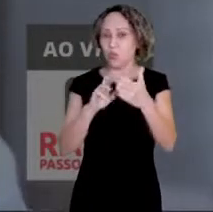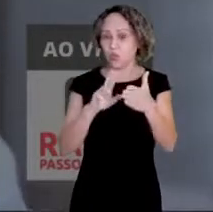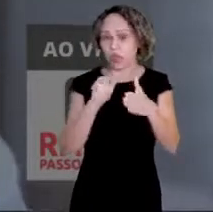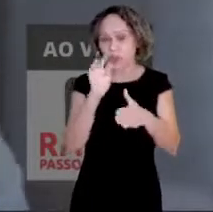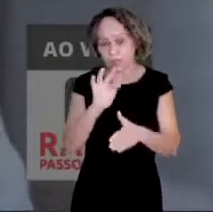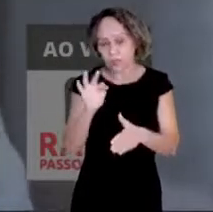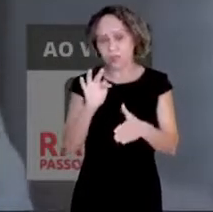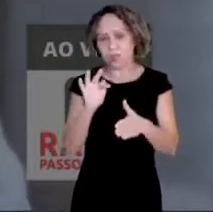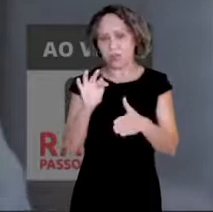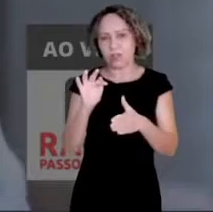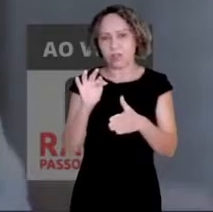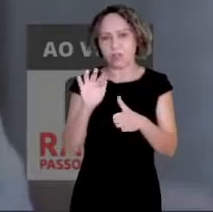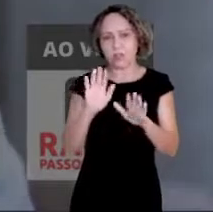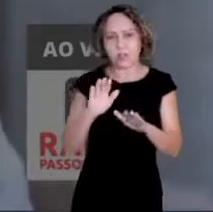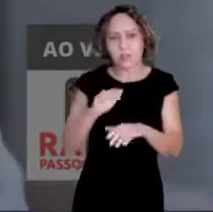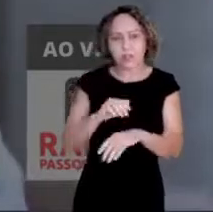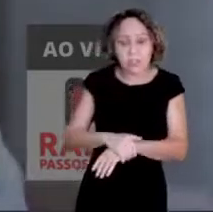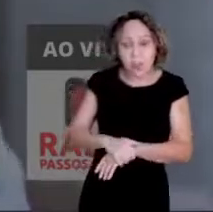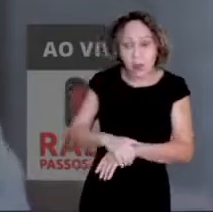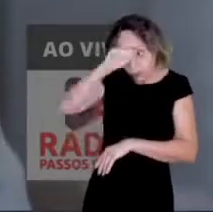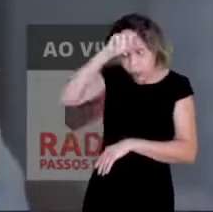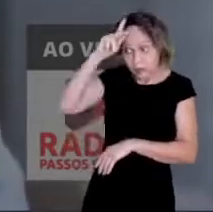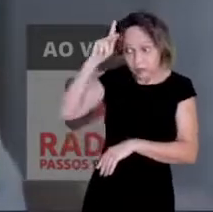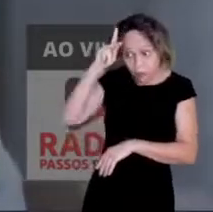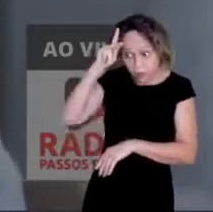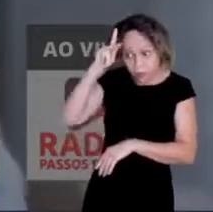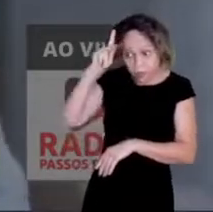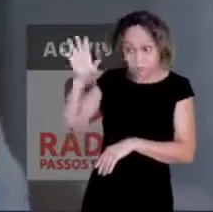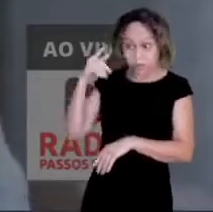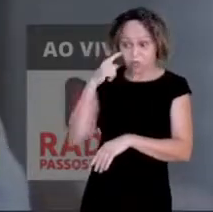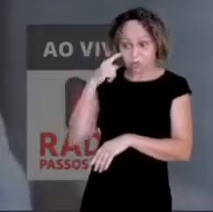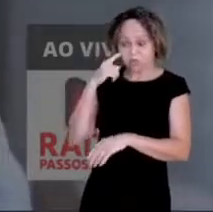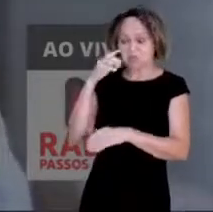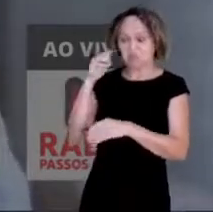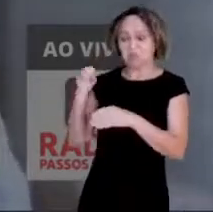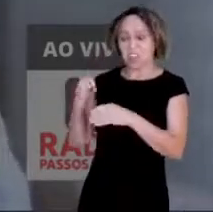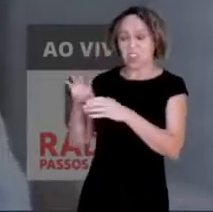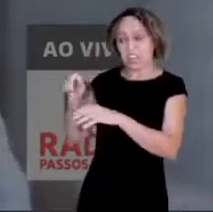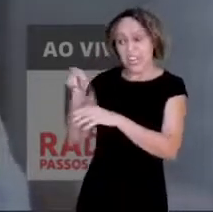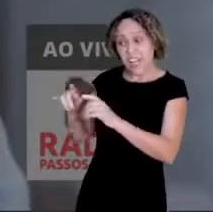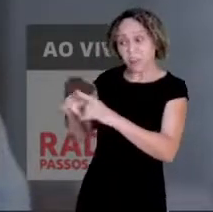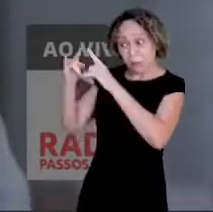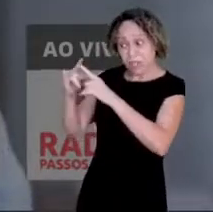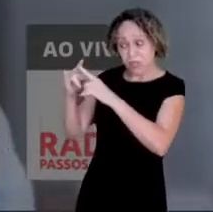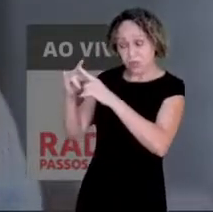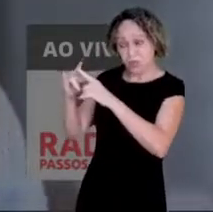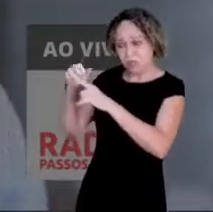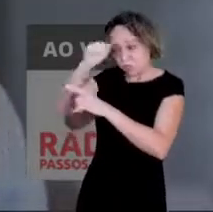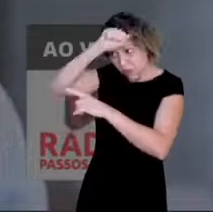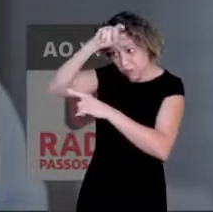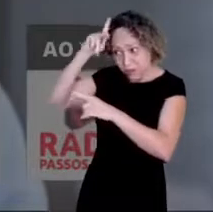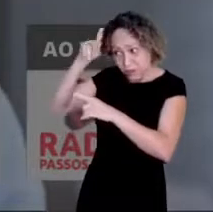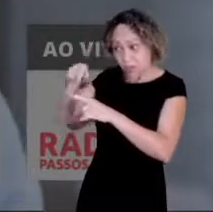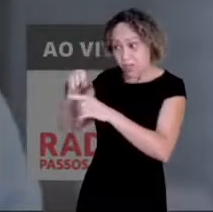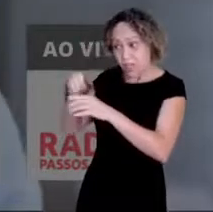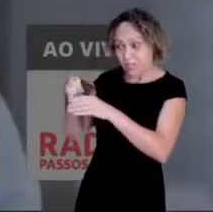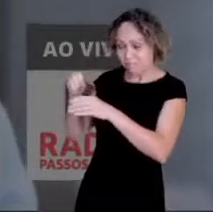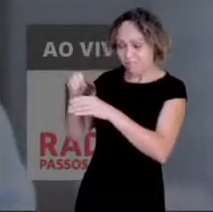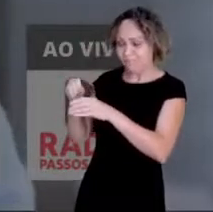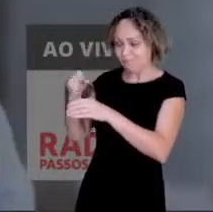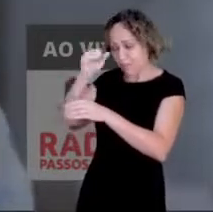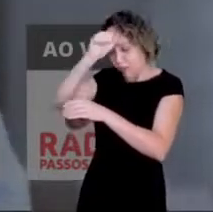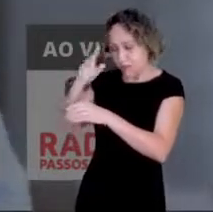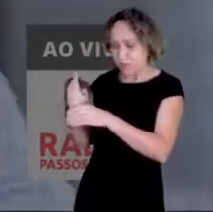você investir na educação, mais retorno lucrativo você tem. Porque você vai ter mão de obra altamente